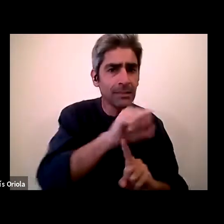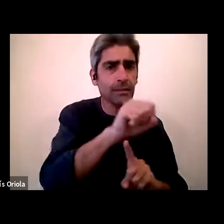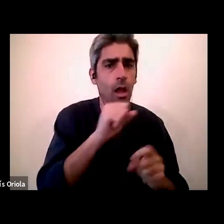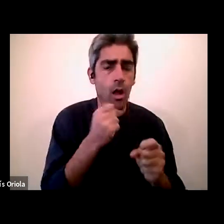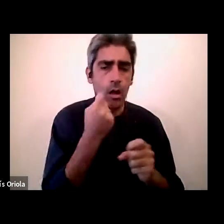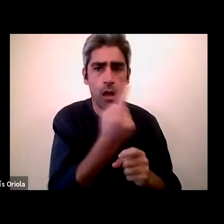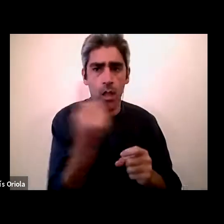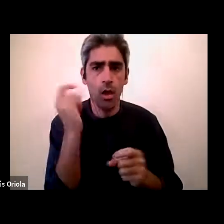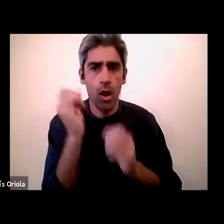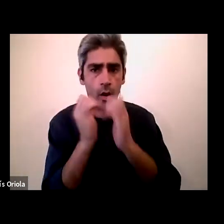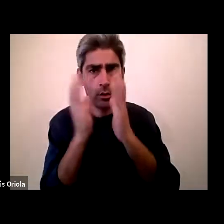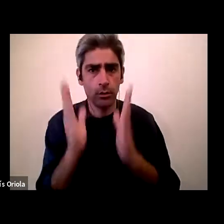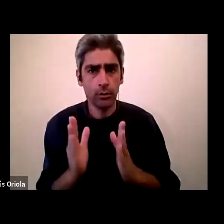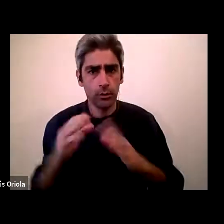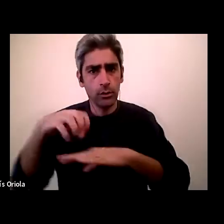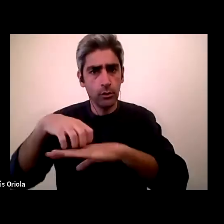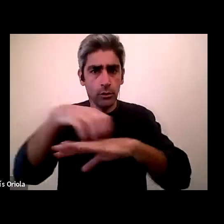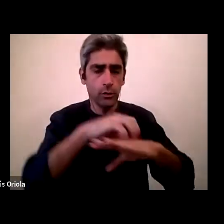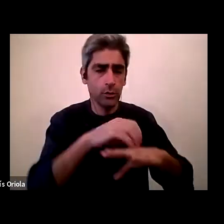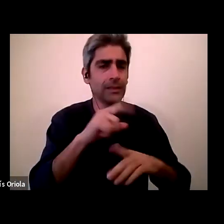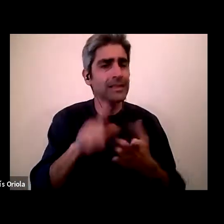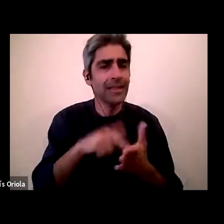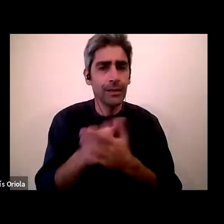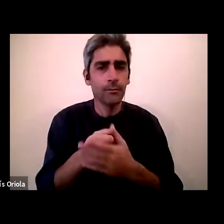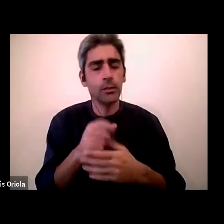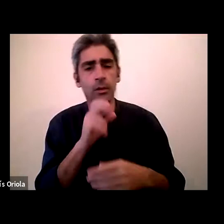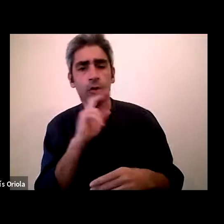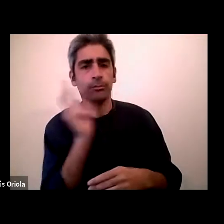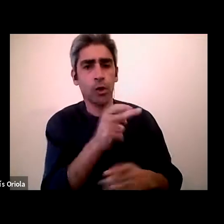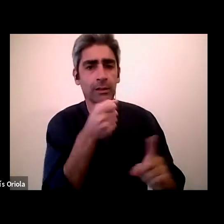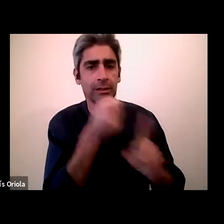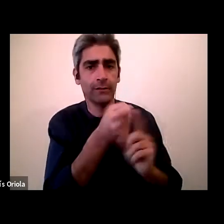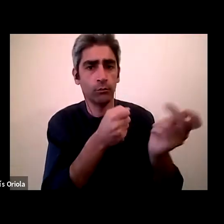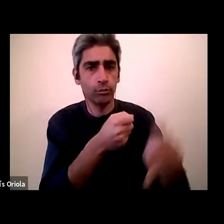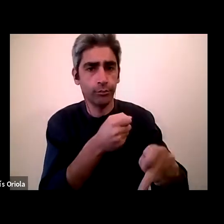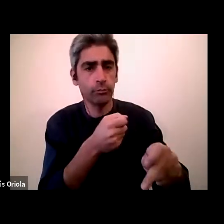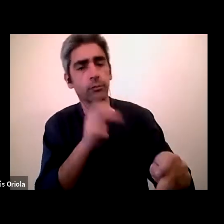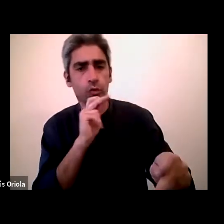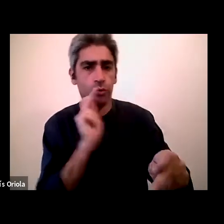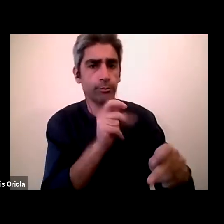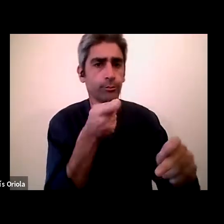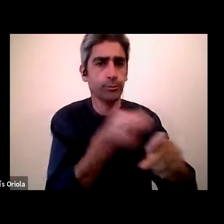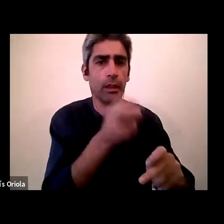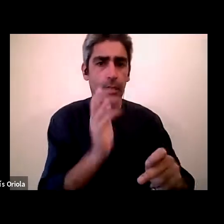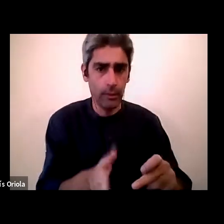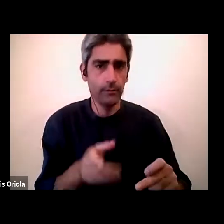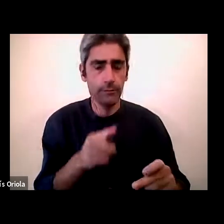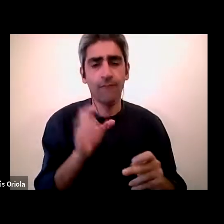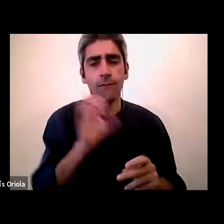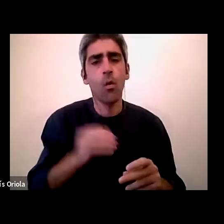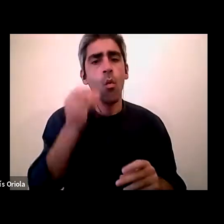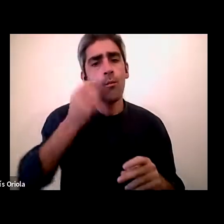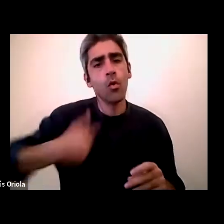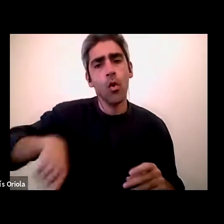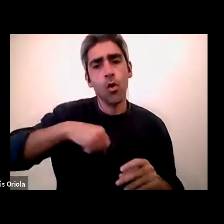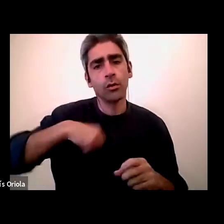sempre em resposta a desafios. E isto significa que a forma como nós funcionamos é